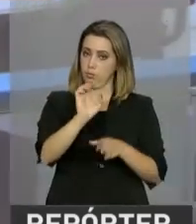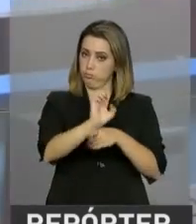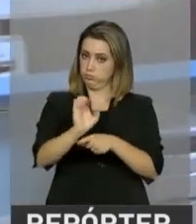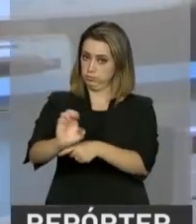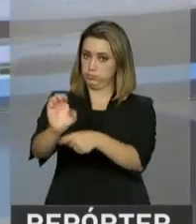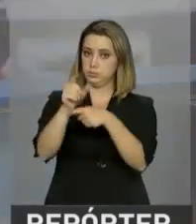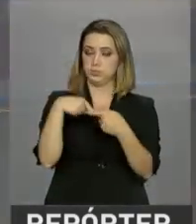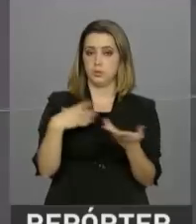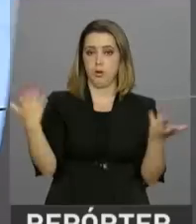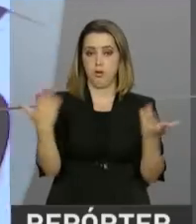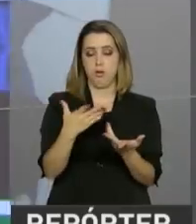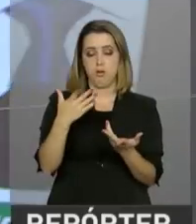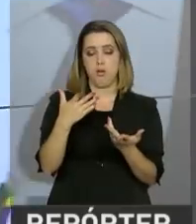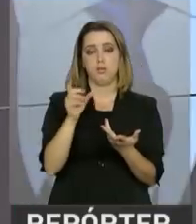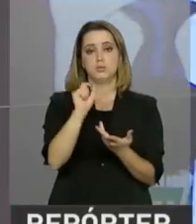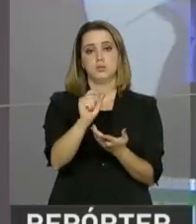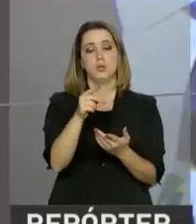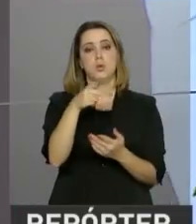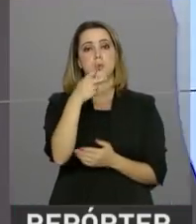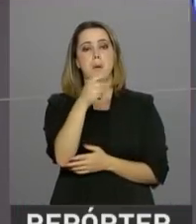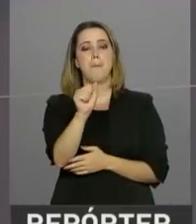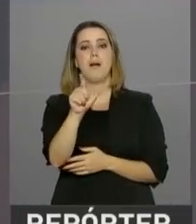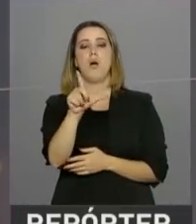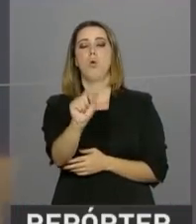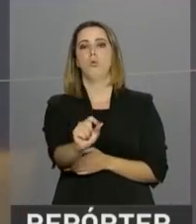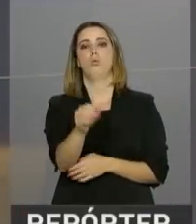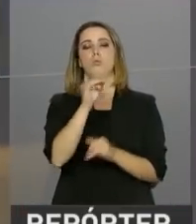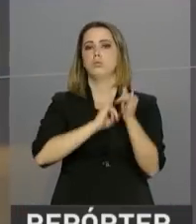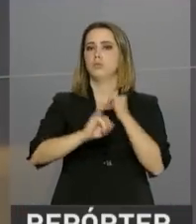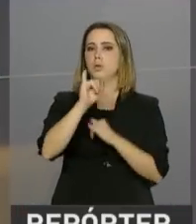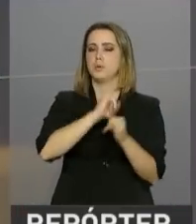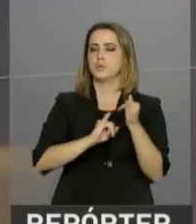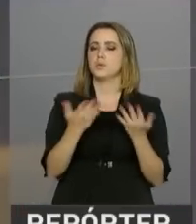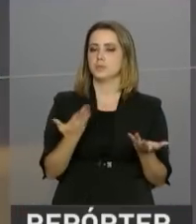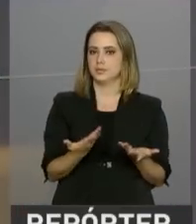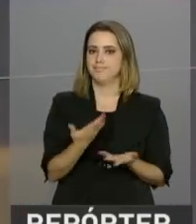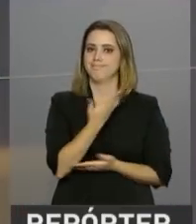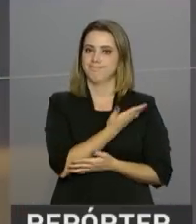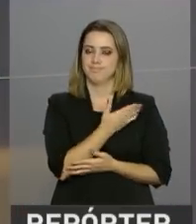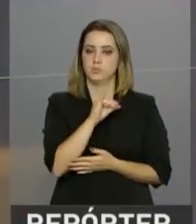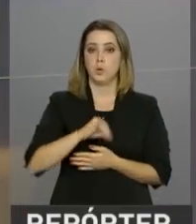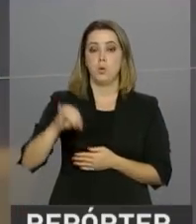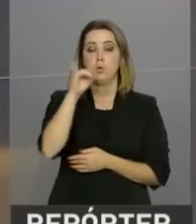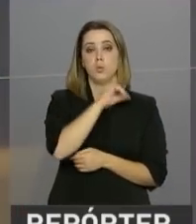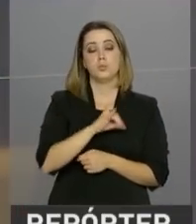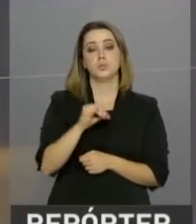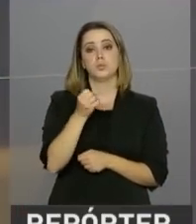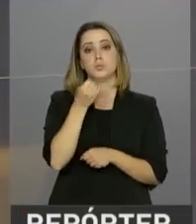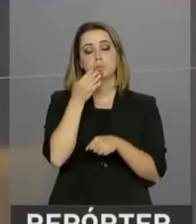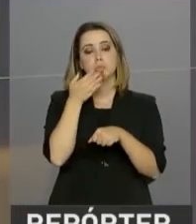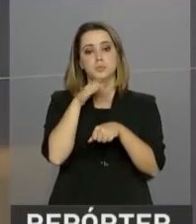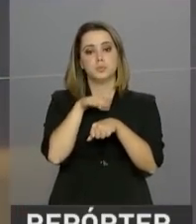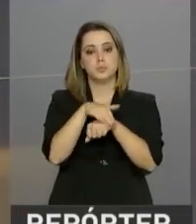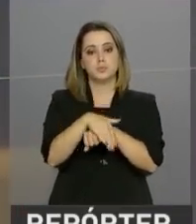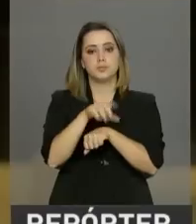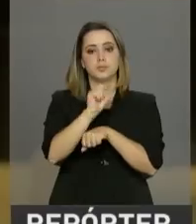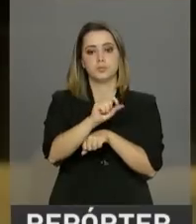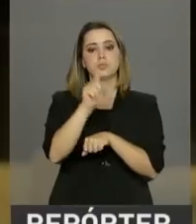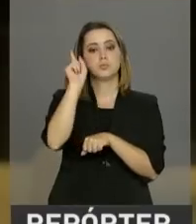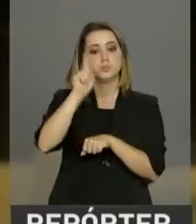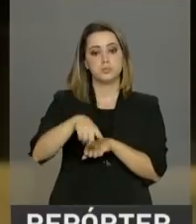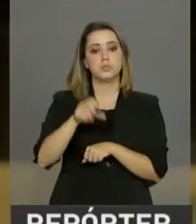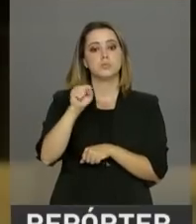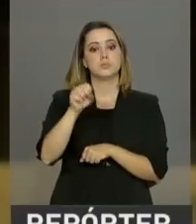Palácio do Planalto, o repórter Paulo Lasalve tem mais informações para a gente. Olá, Paulo, boa noite. Olá, Roberto. Boa noite. É